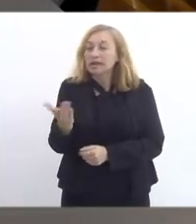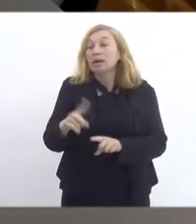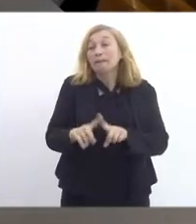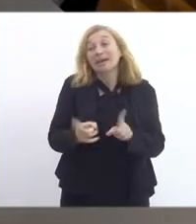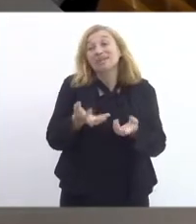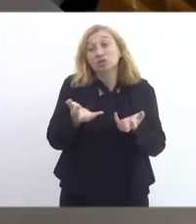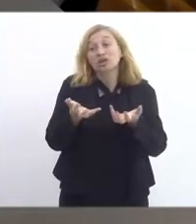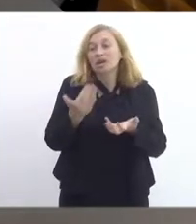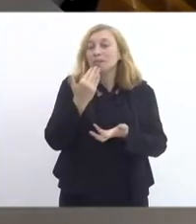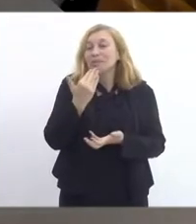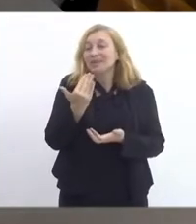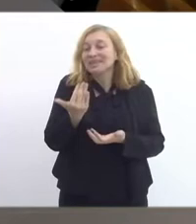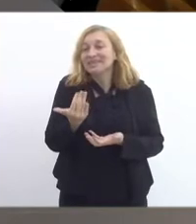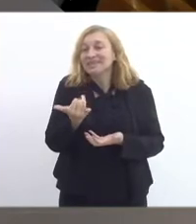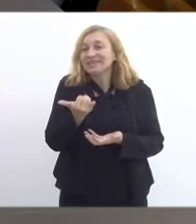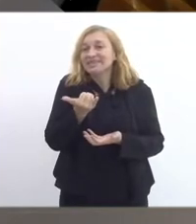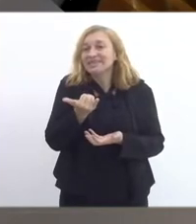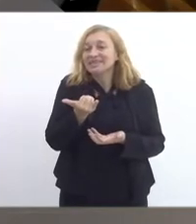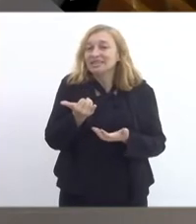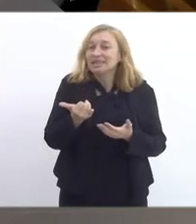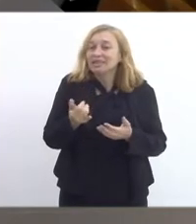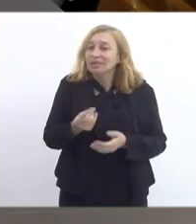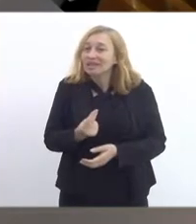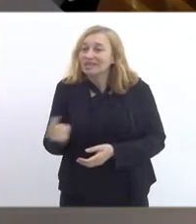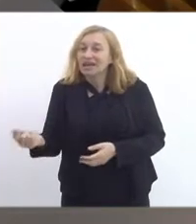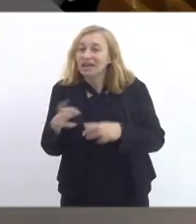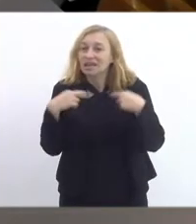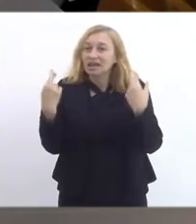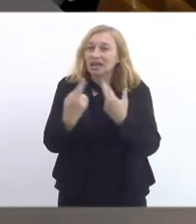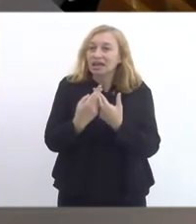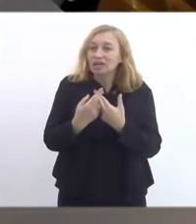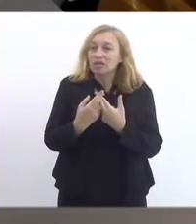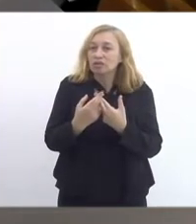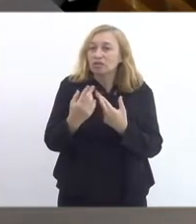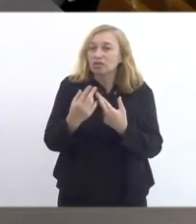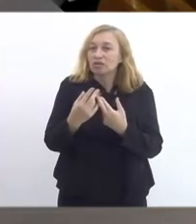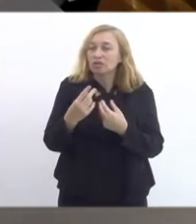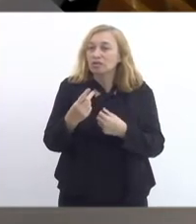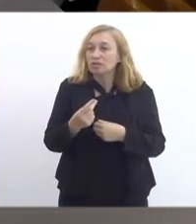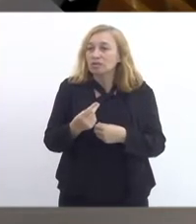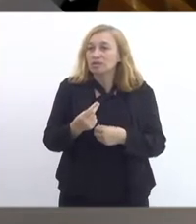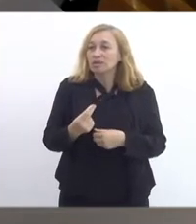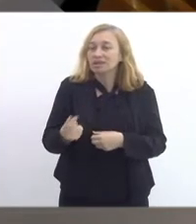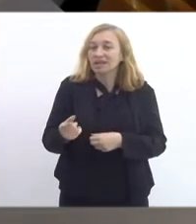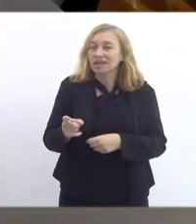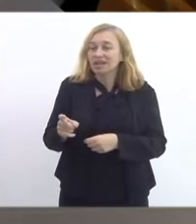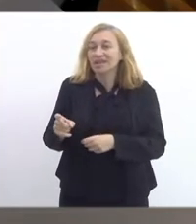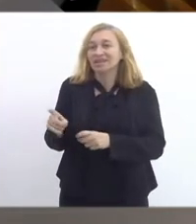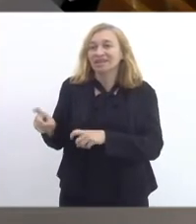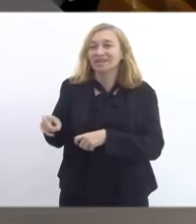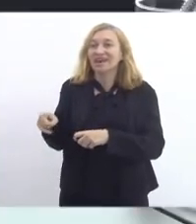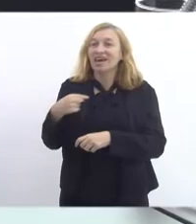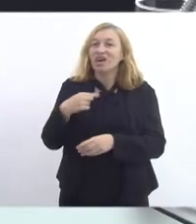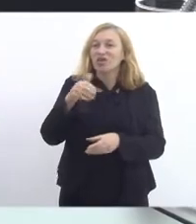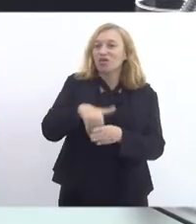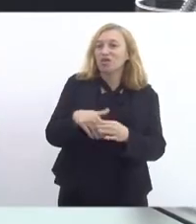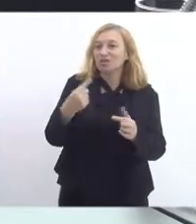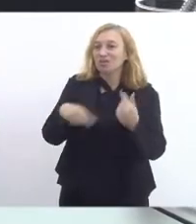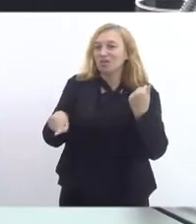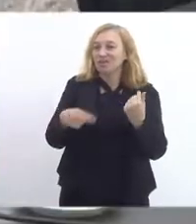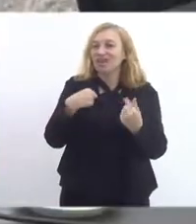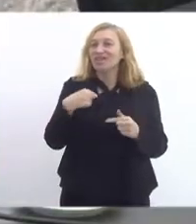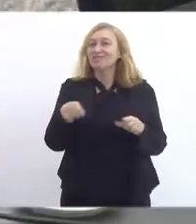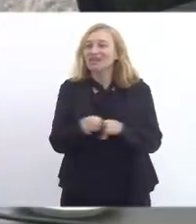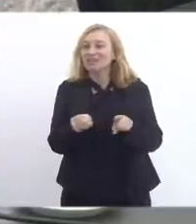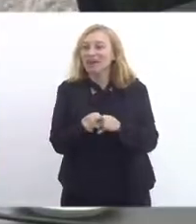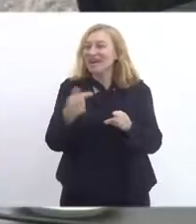quero pedir permissão para me retirar da reunião, porque eu estou em deslocamento aqui no interior. Eu voto contra, senhor presidente. Eu voto contra. Também voto